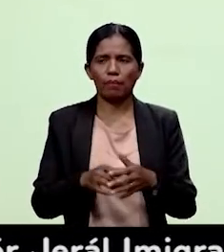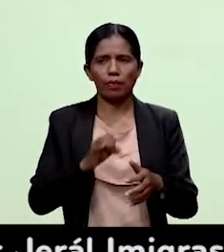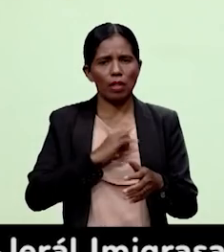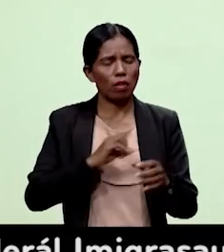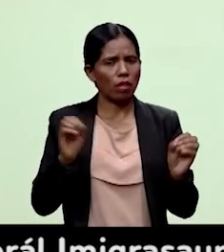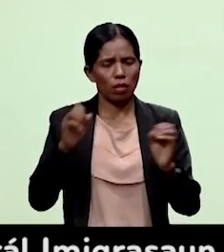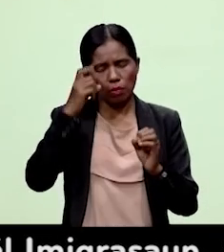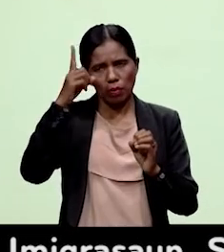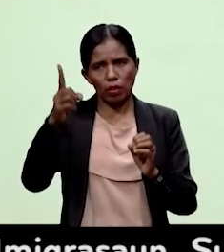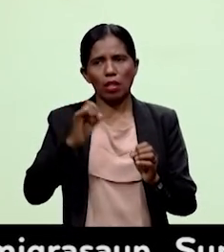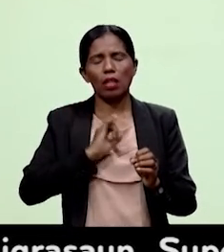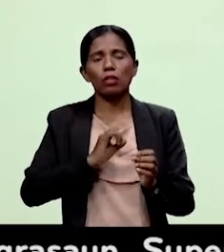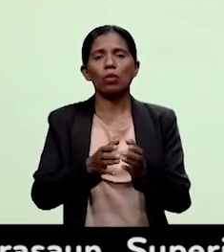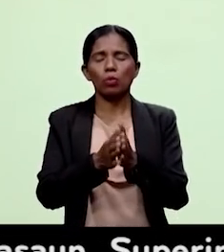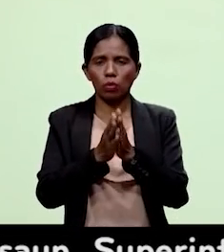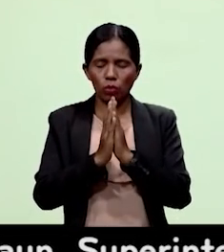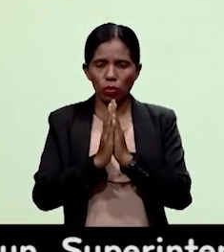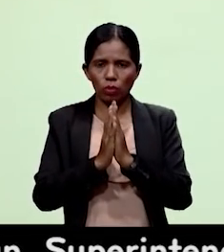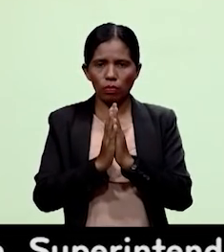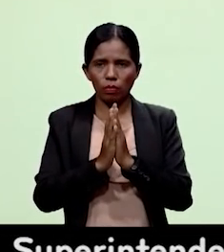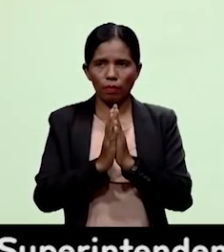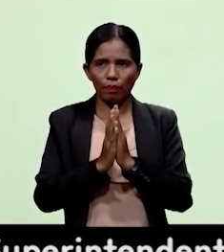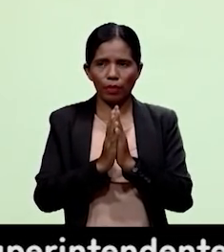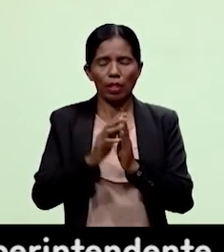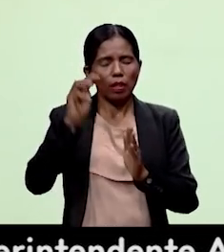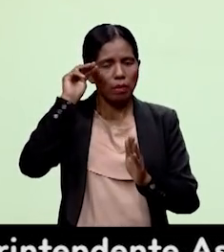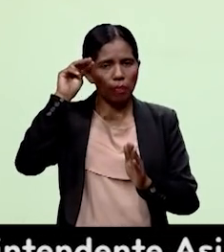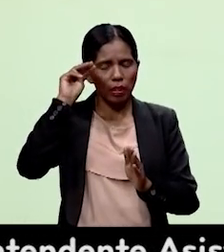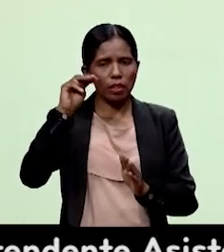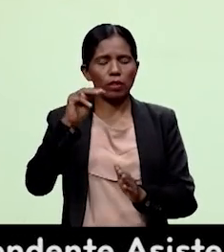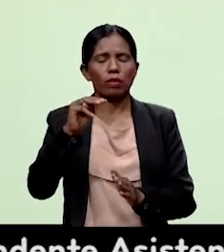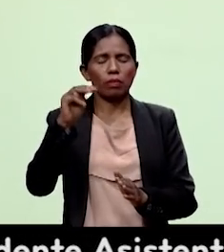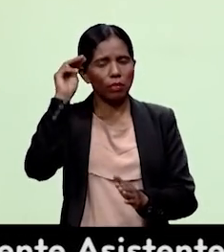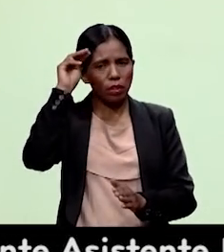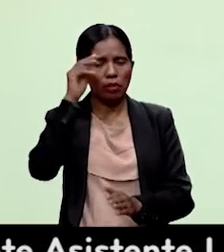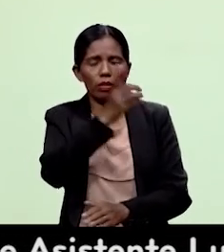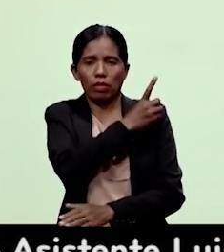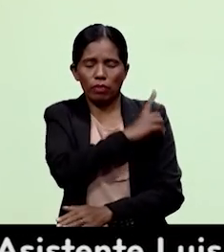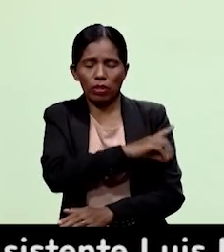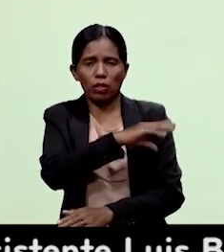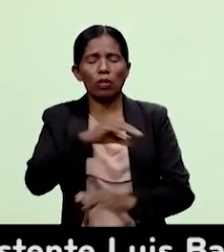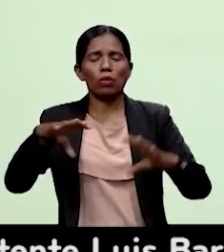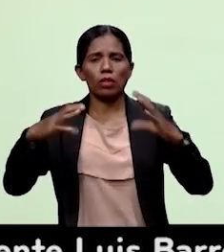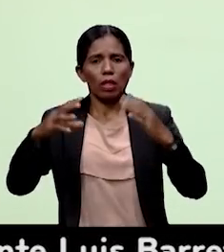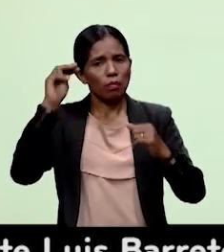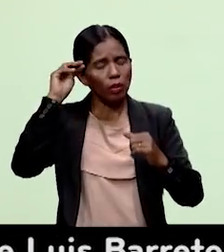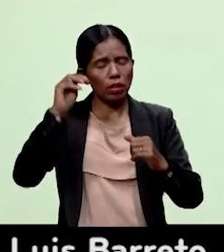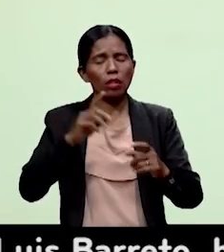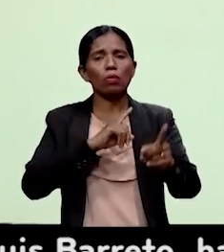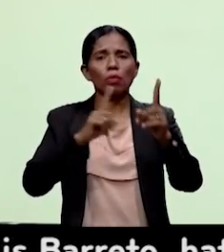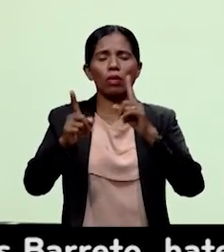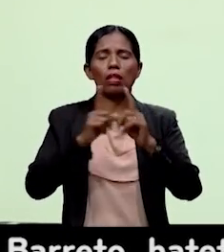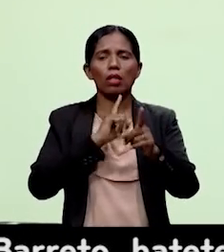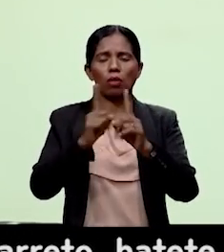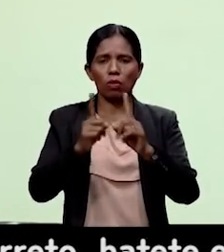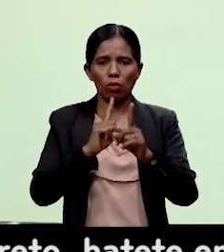compreende, ao seu uso de, sua excelência, seu ministro da defesa, ao conselho de ministros, a tubele explica,